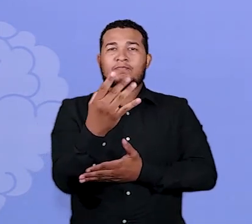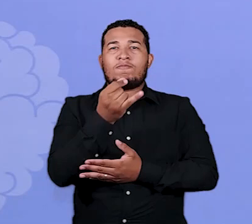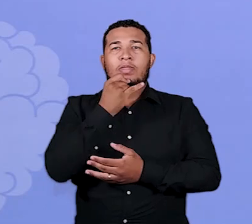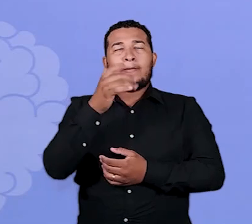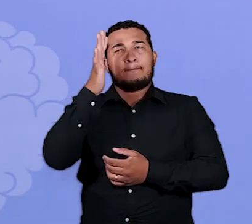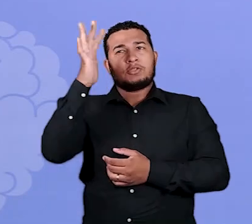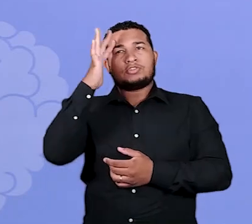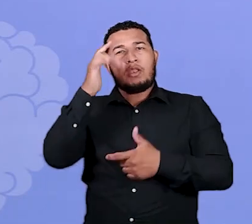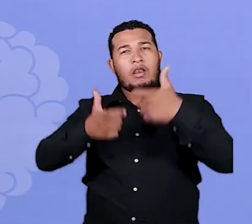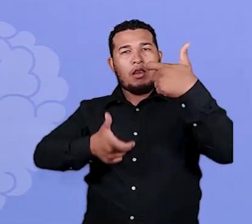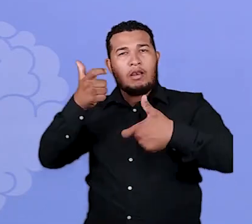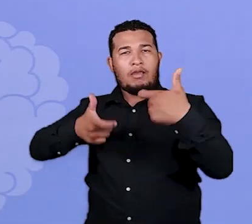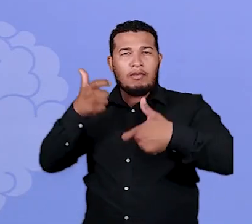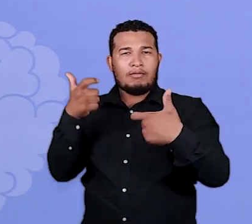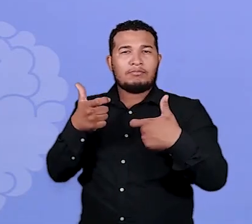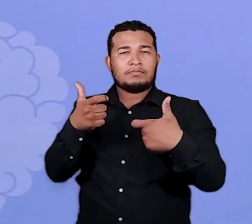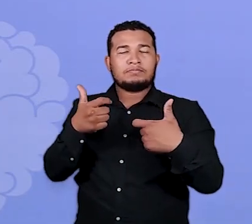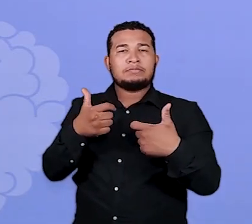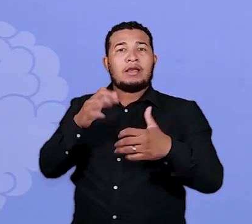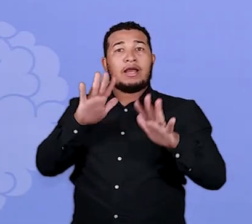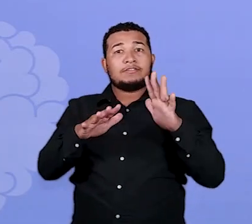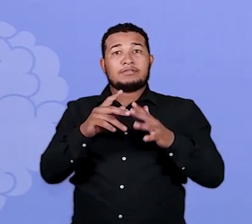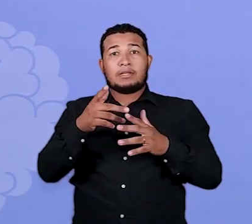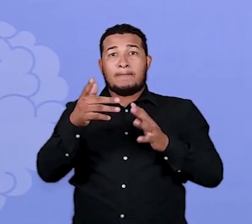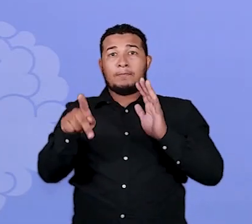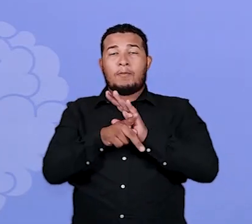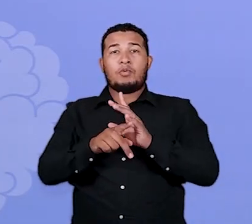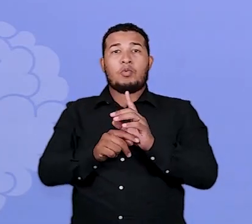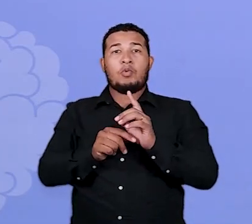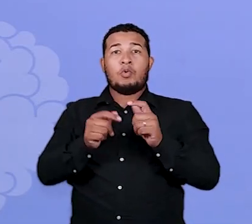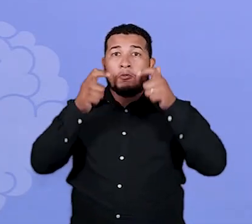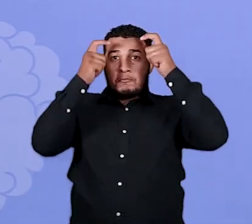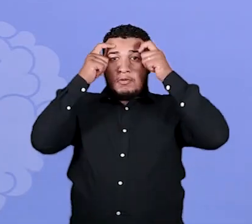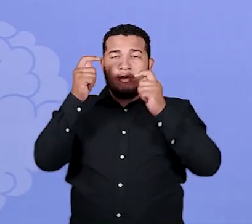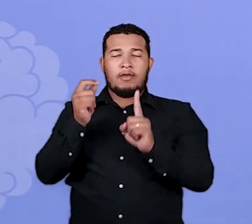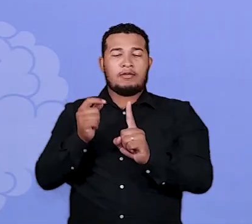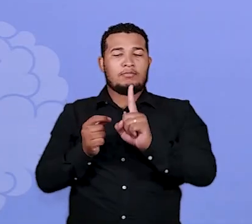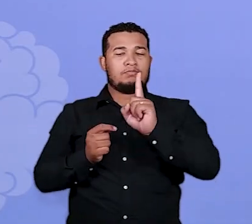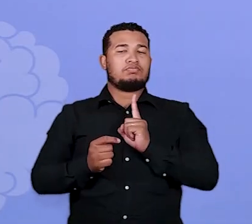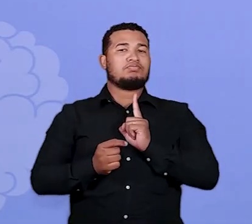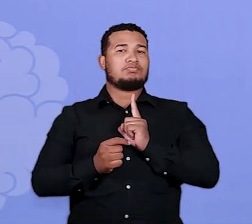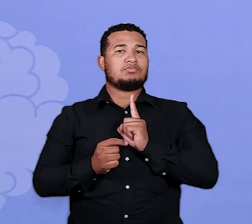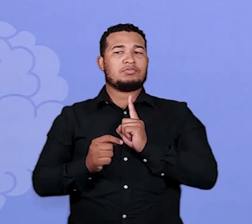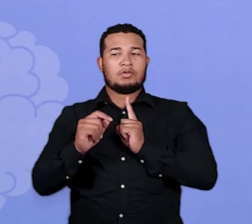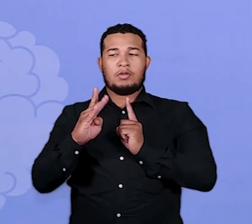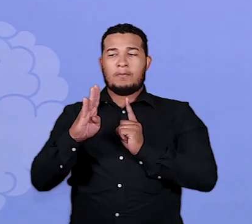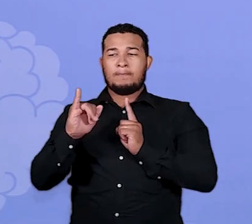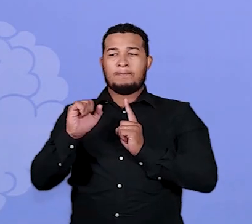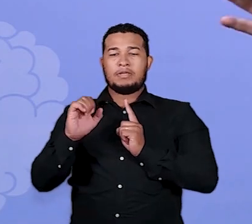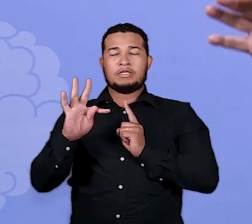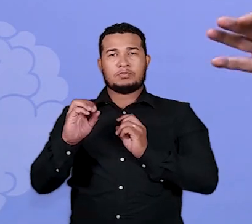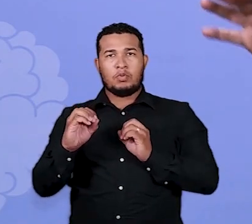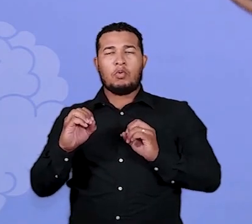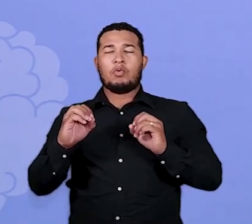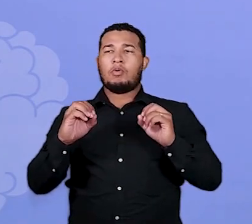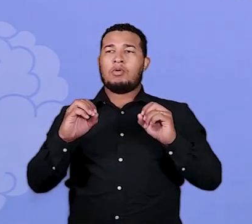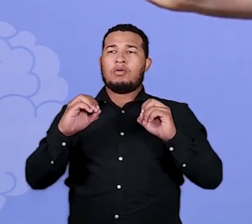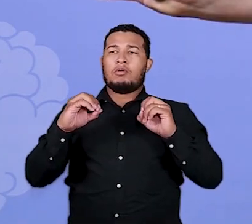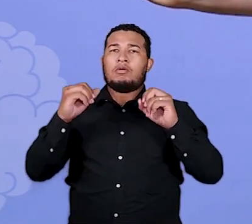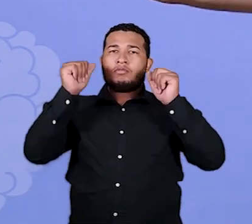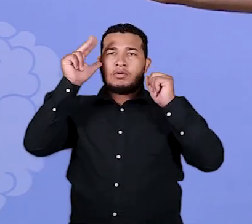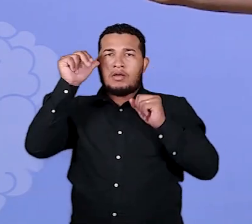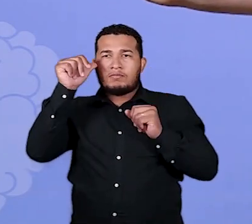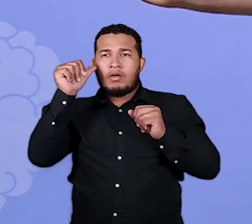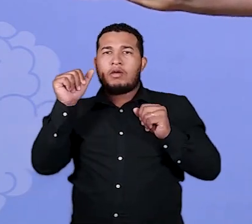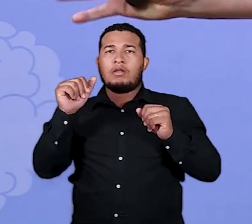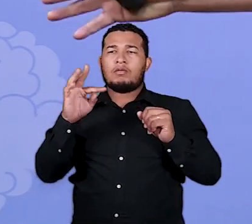como você analisasse uma guerra, onde geralmente o rei vai ficar um pouco mais atrás posicionado, os bispos, os cavalos, a